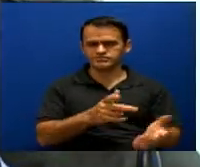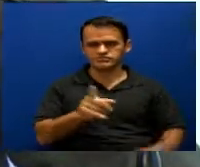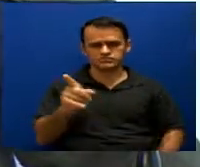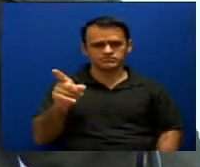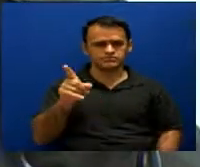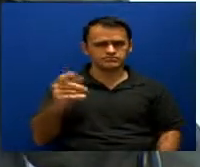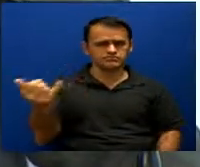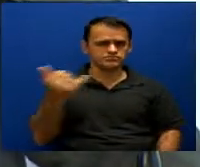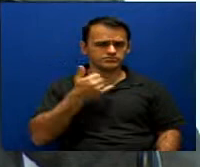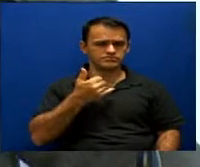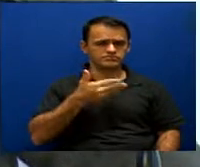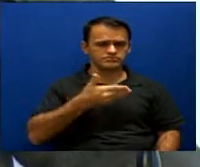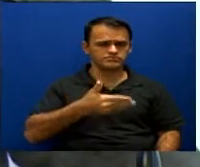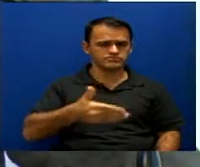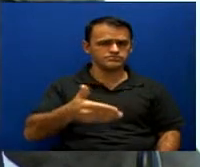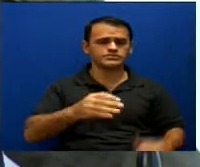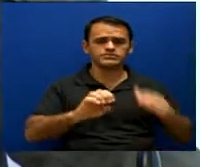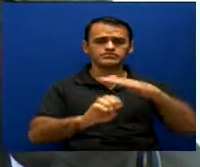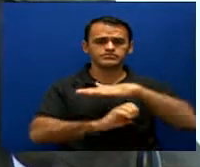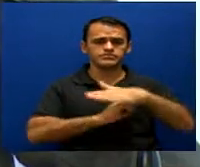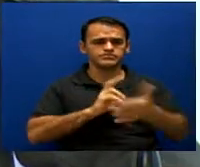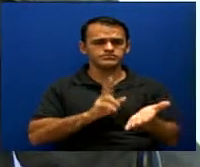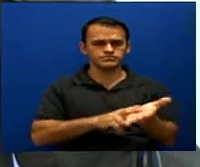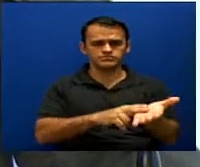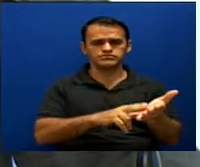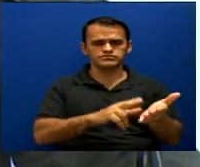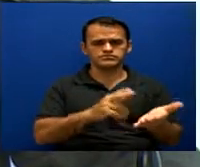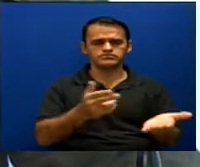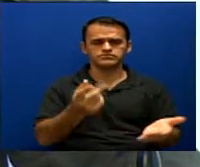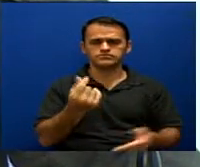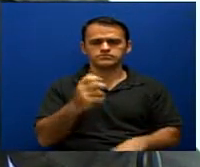dando. Mas, pois não...